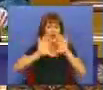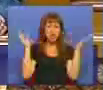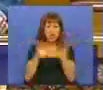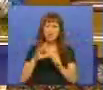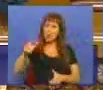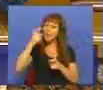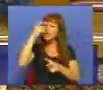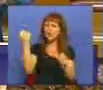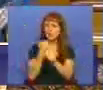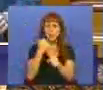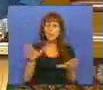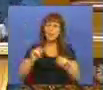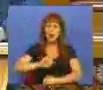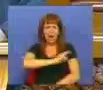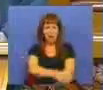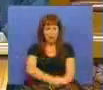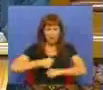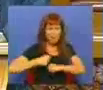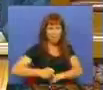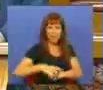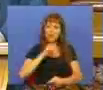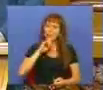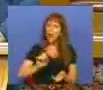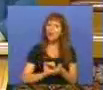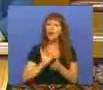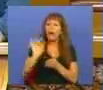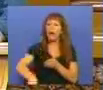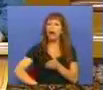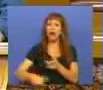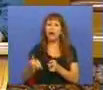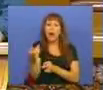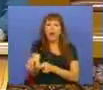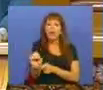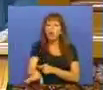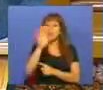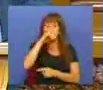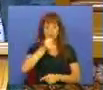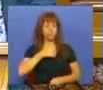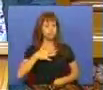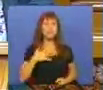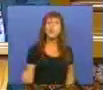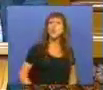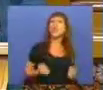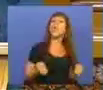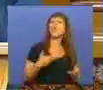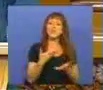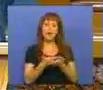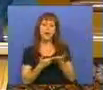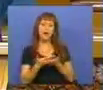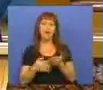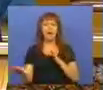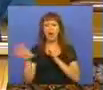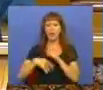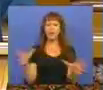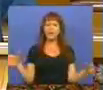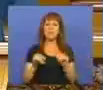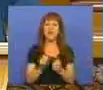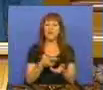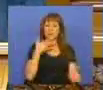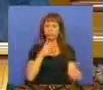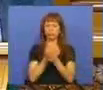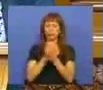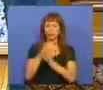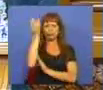quando os trabalhadores têm mais força pode ser deitado ao lixo se o empregador conseguir negociar condições de maior